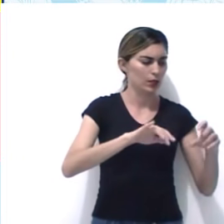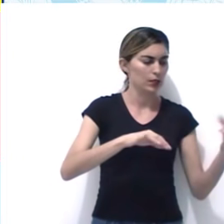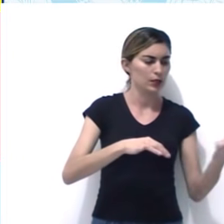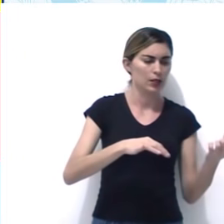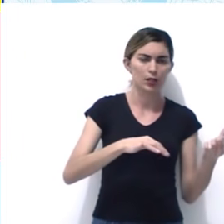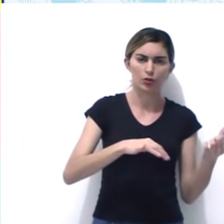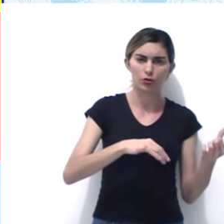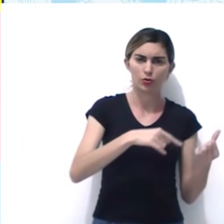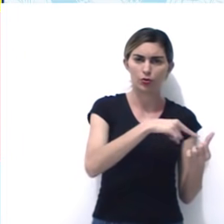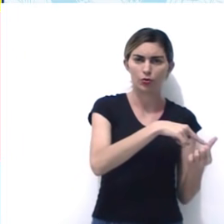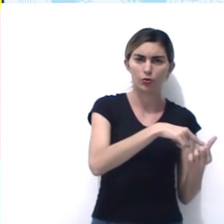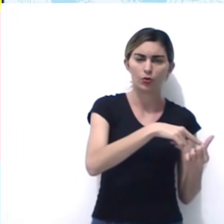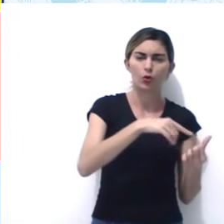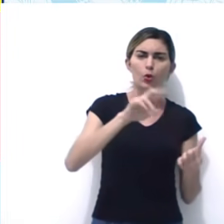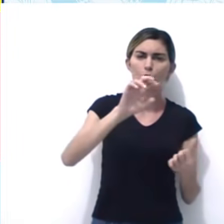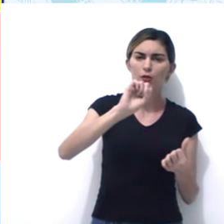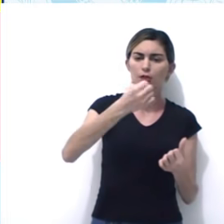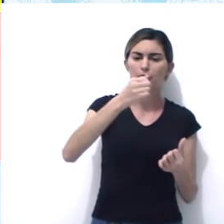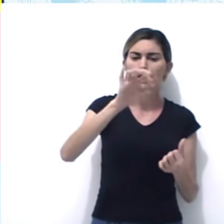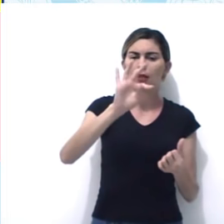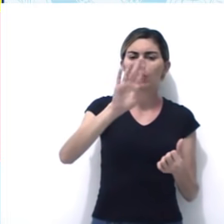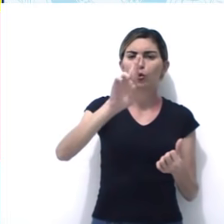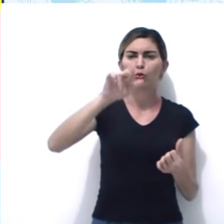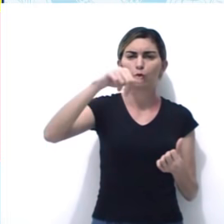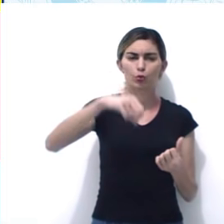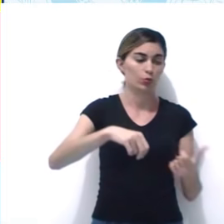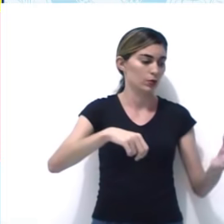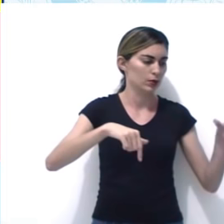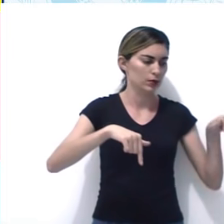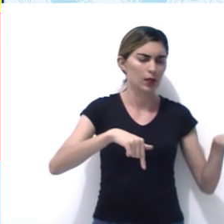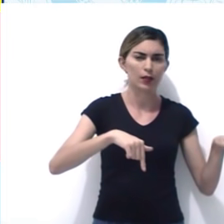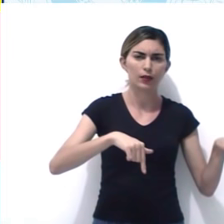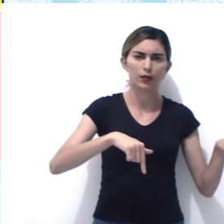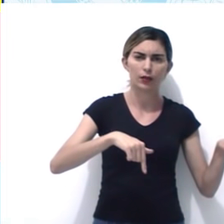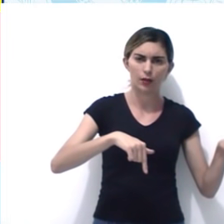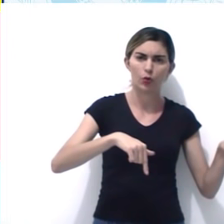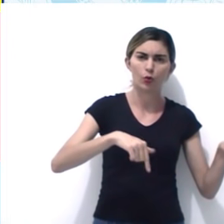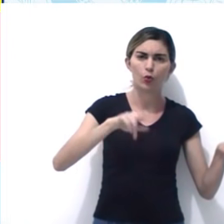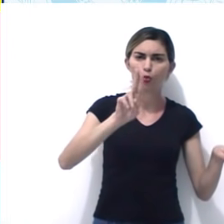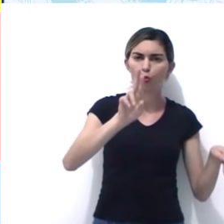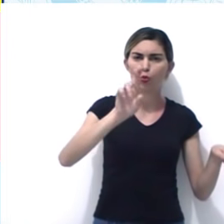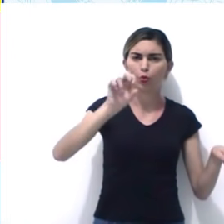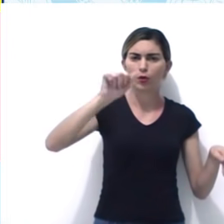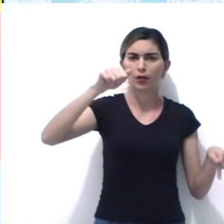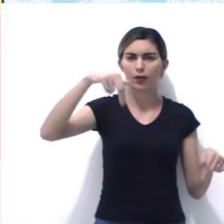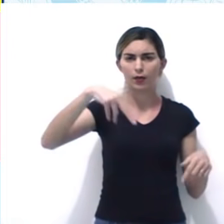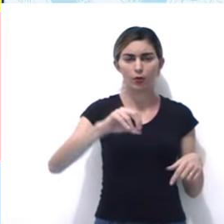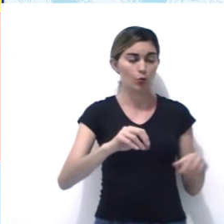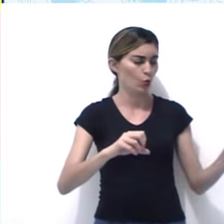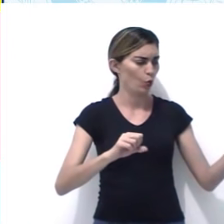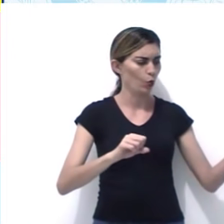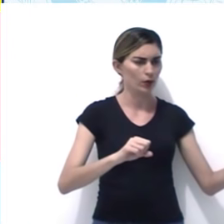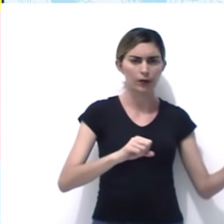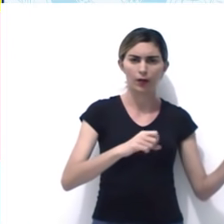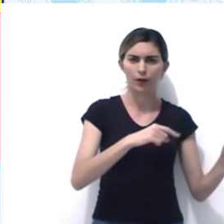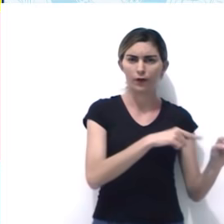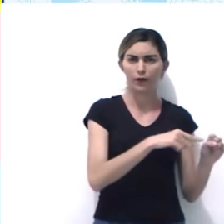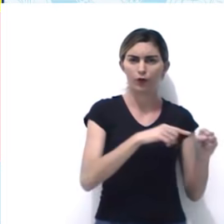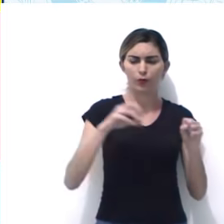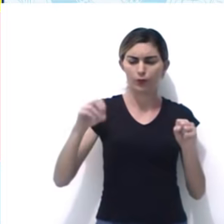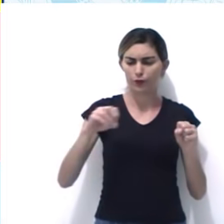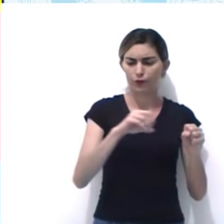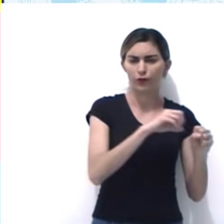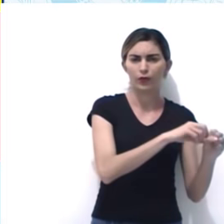o planeta saturno em sétimo lugar do planeta urano em oitavo lugar o planeta